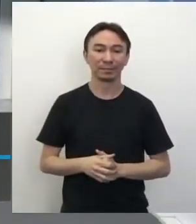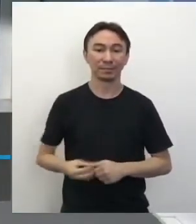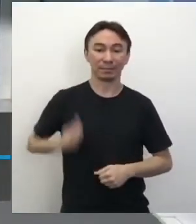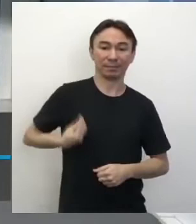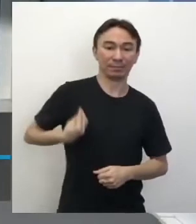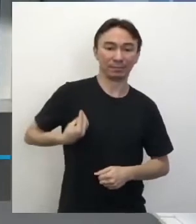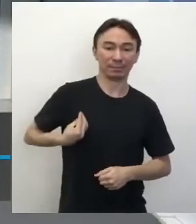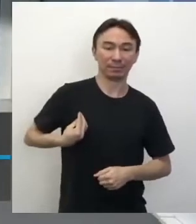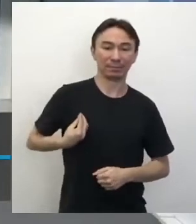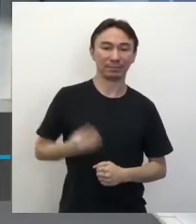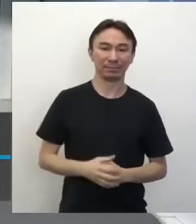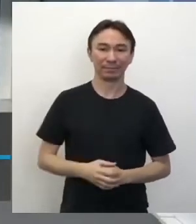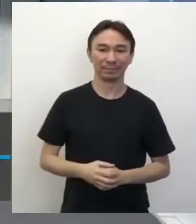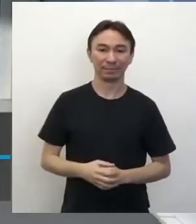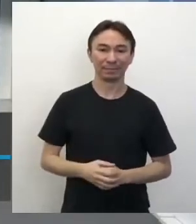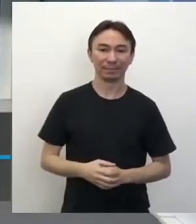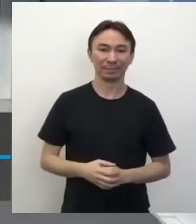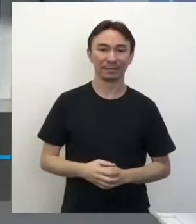Vivo.